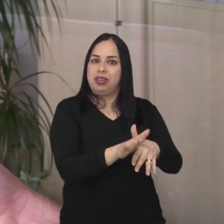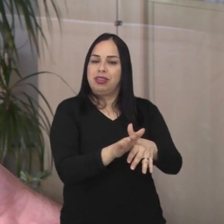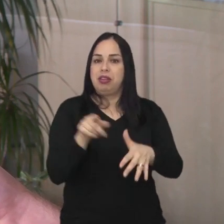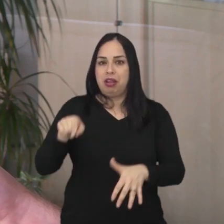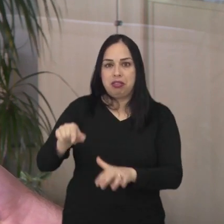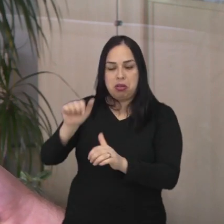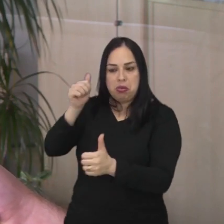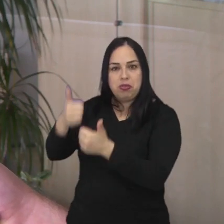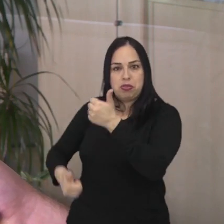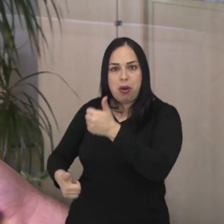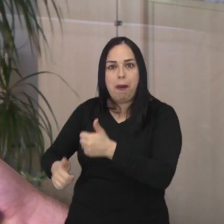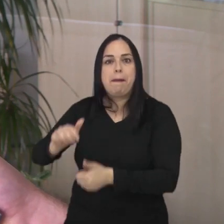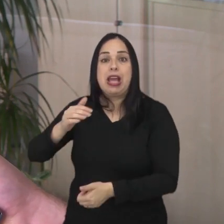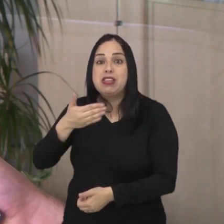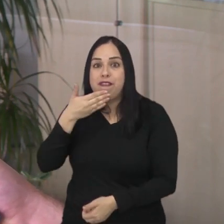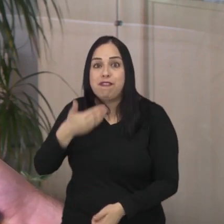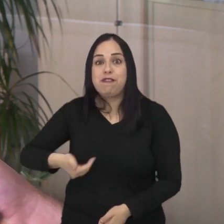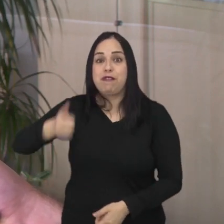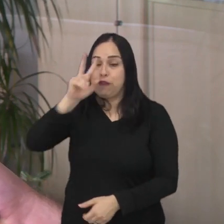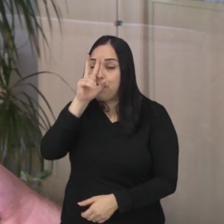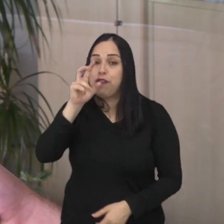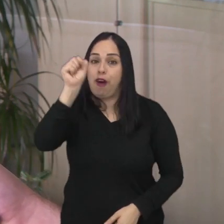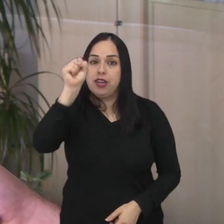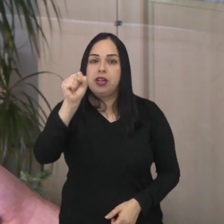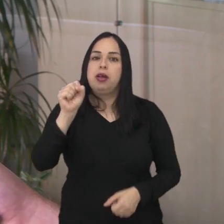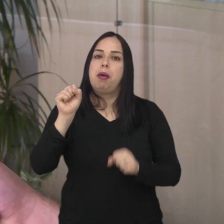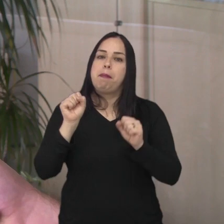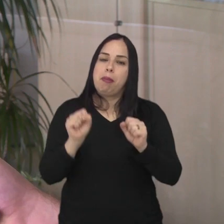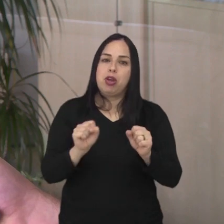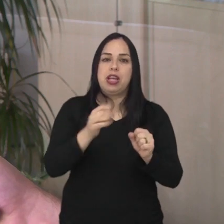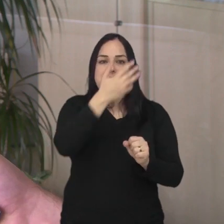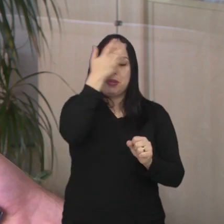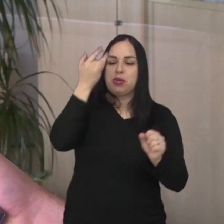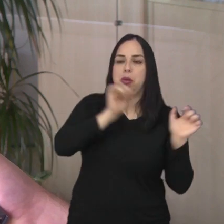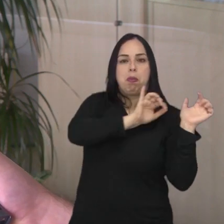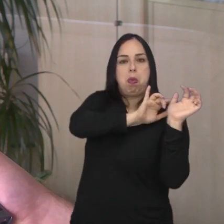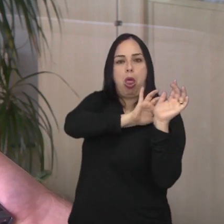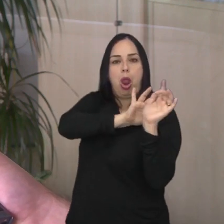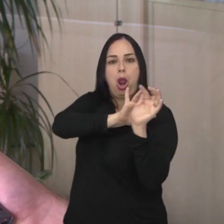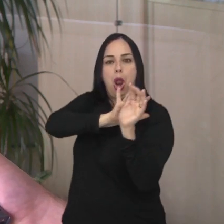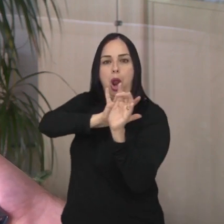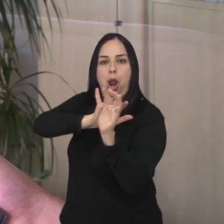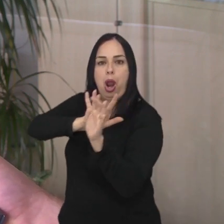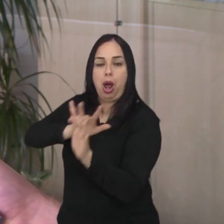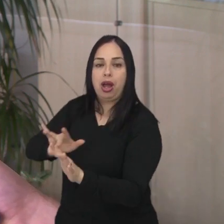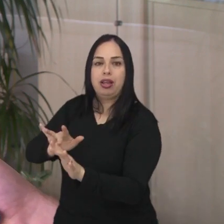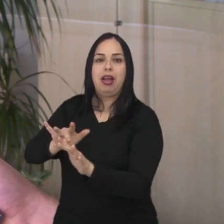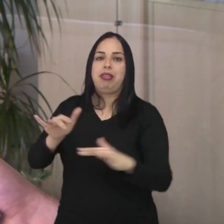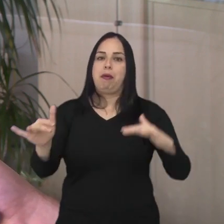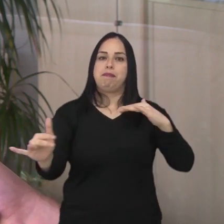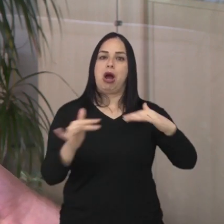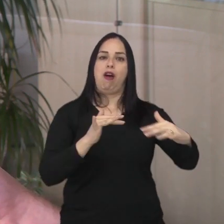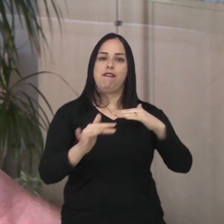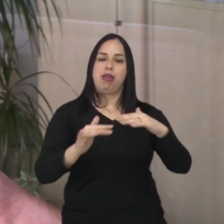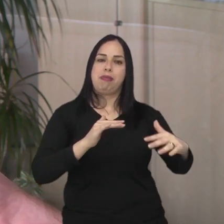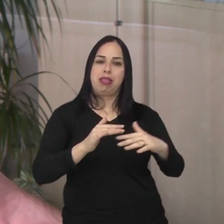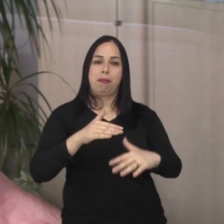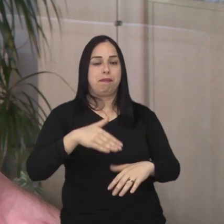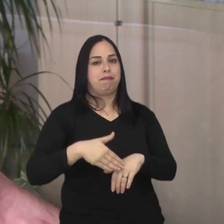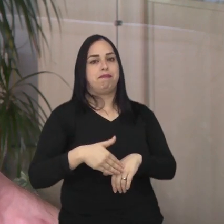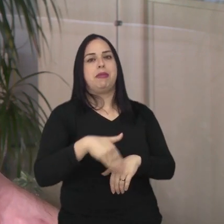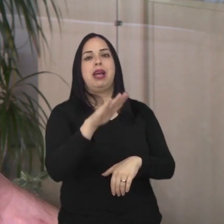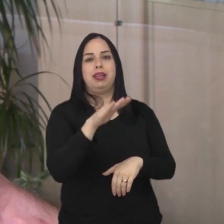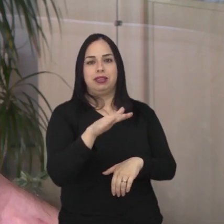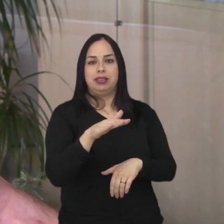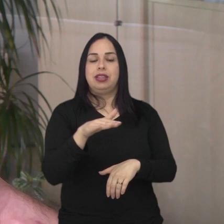cada vez mais forte também vai trazer mais, vai levar mais pessoas para o estádio e vai ter mais movimentação como um